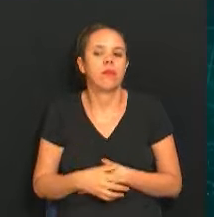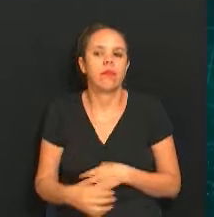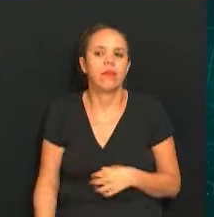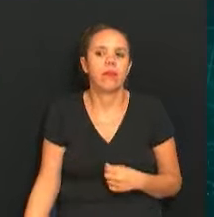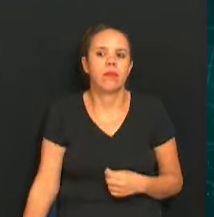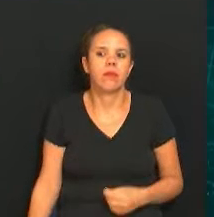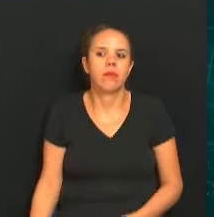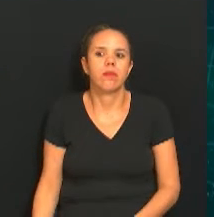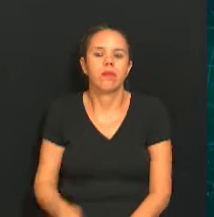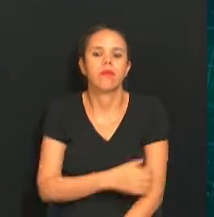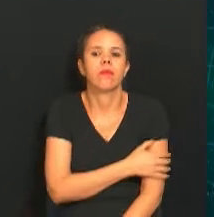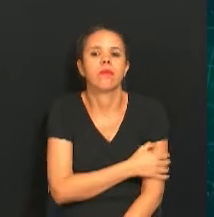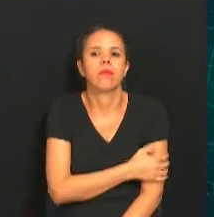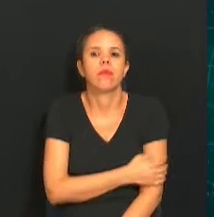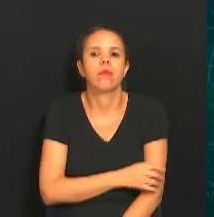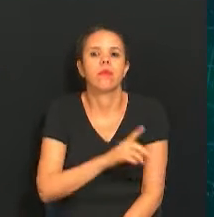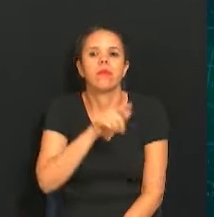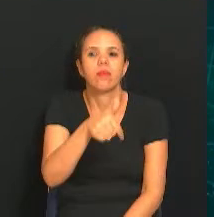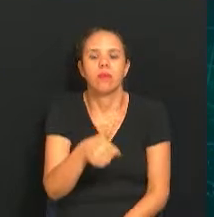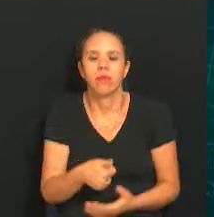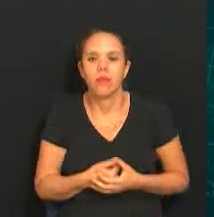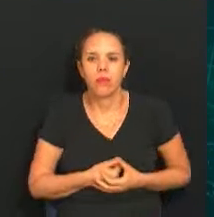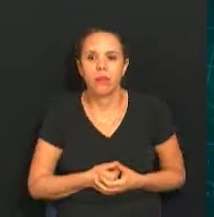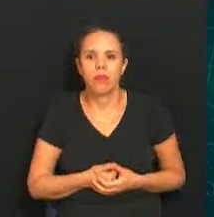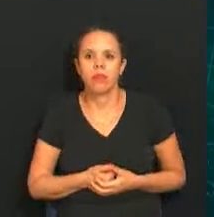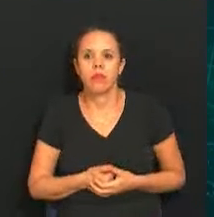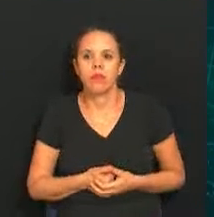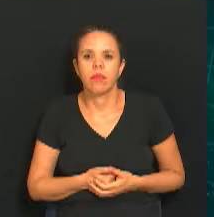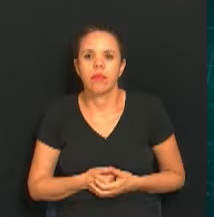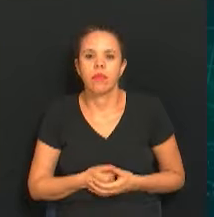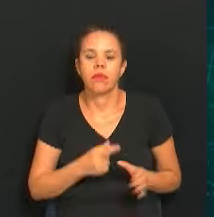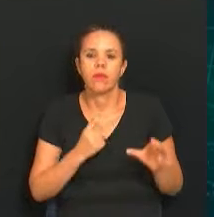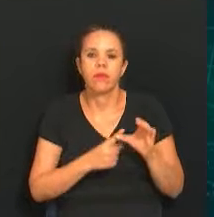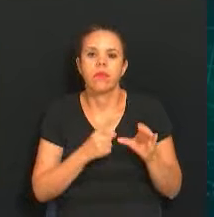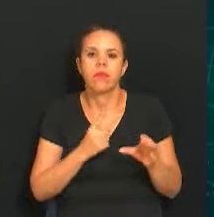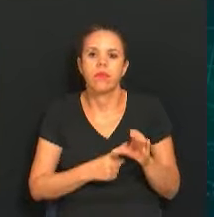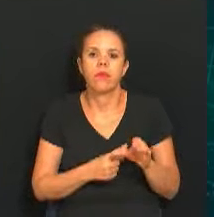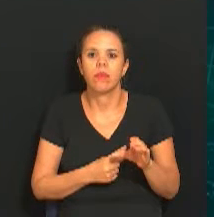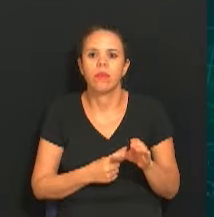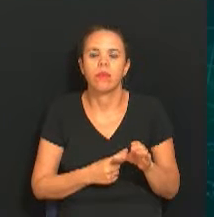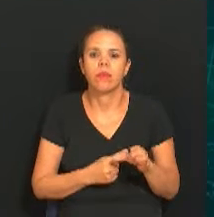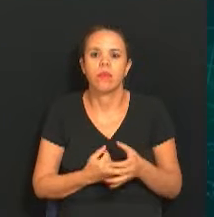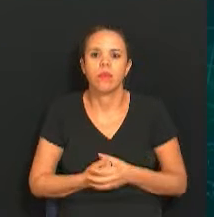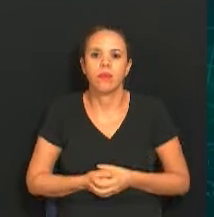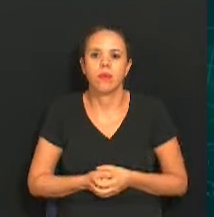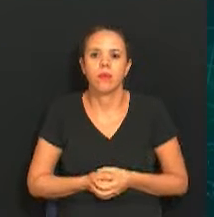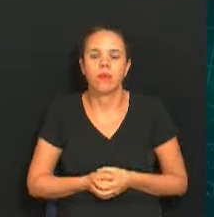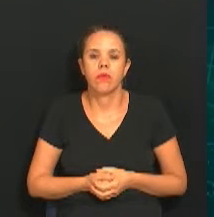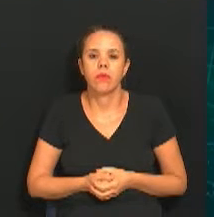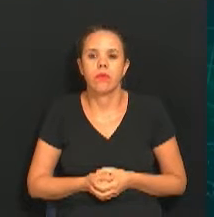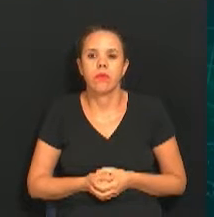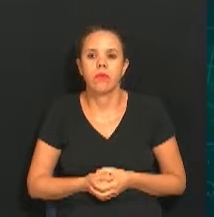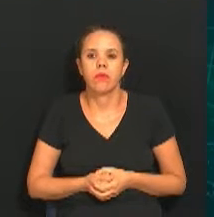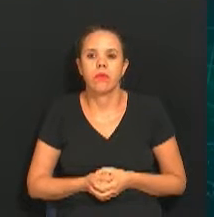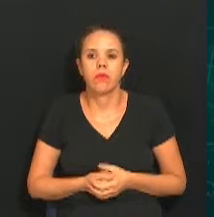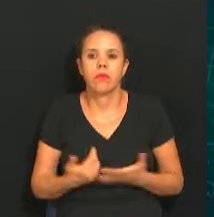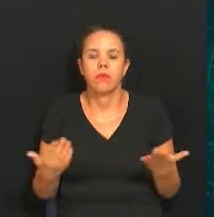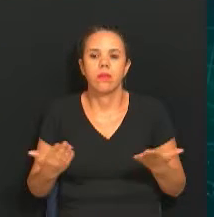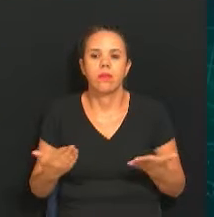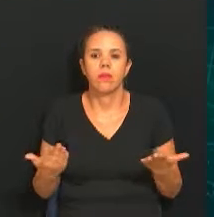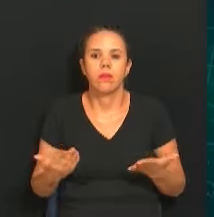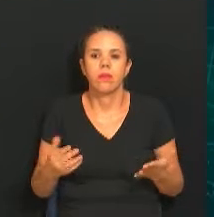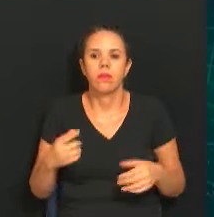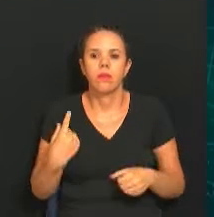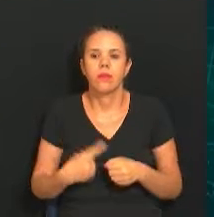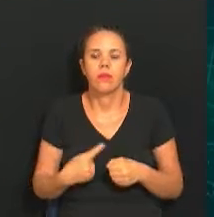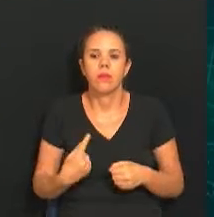12948 na sequência aparece Cosmópolis com 10 1703 casos e agora os